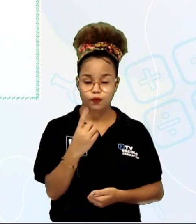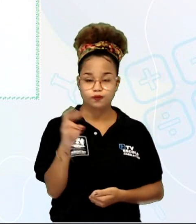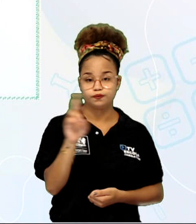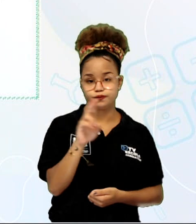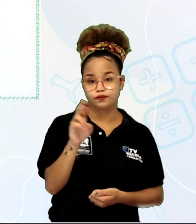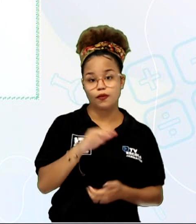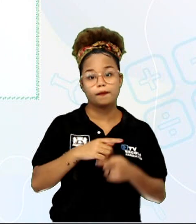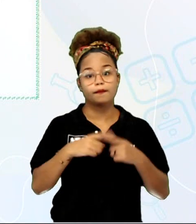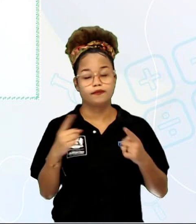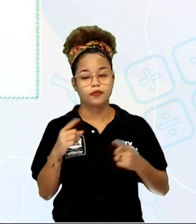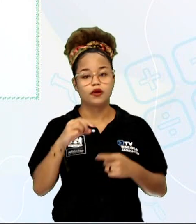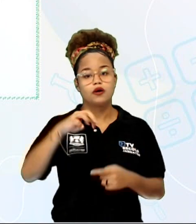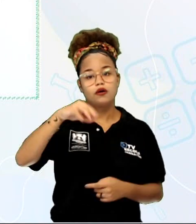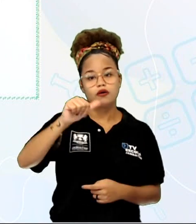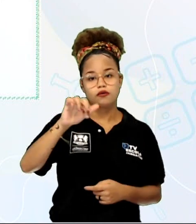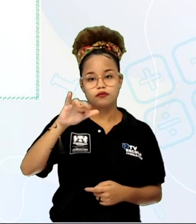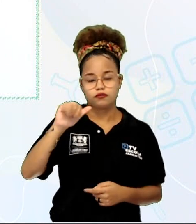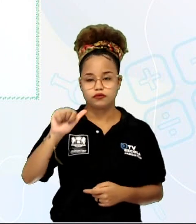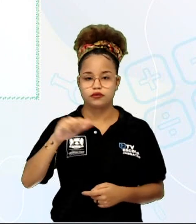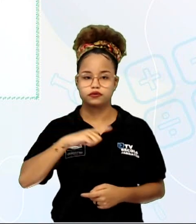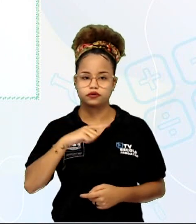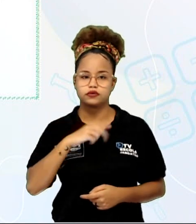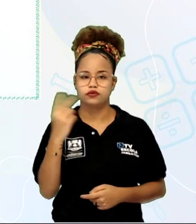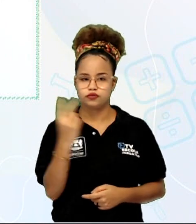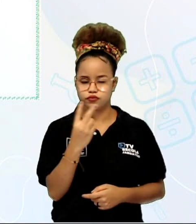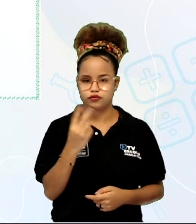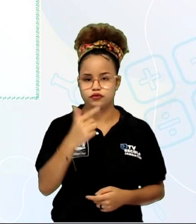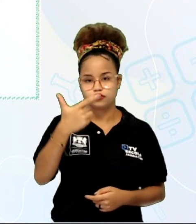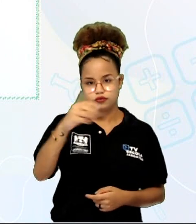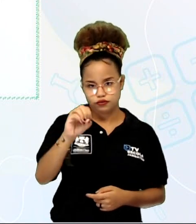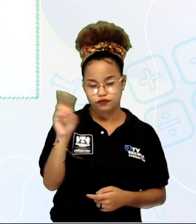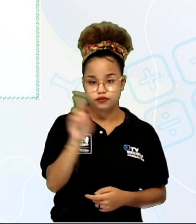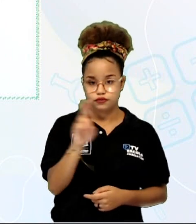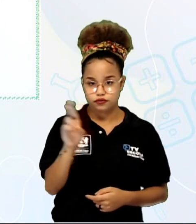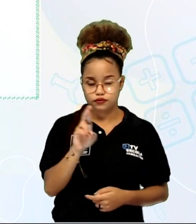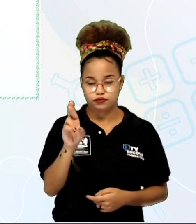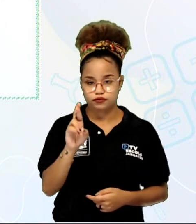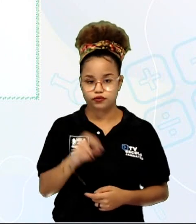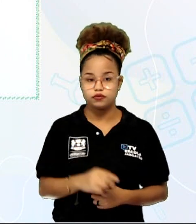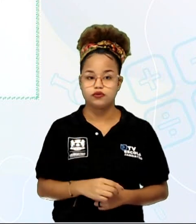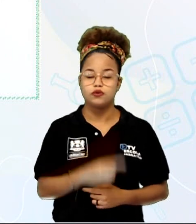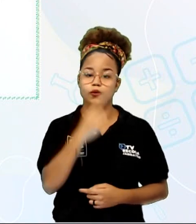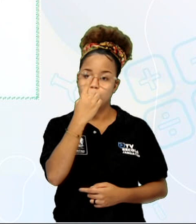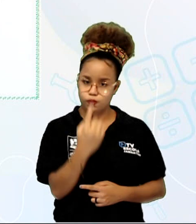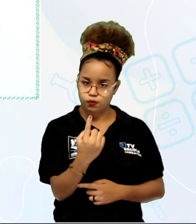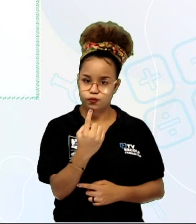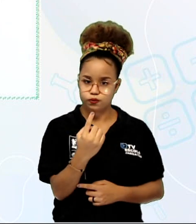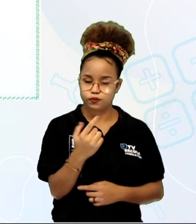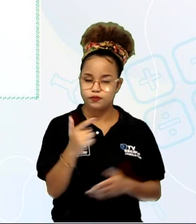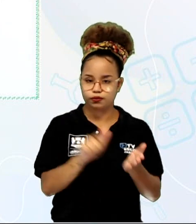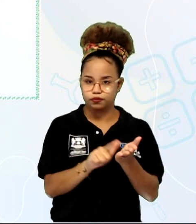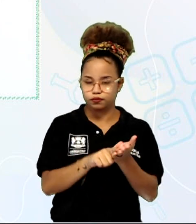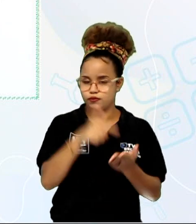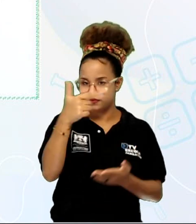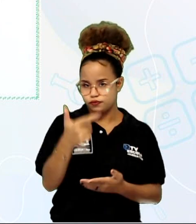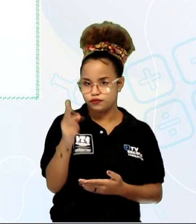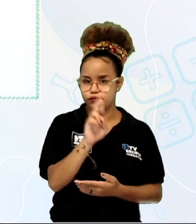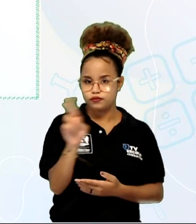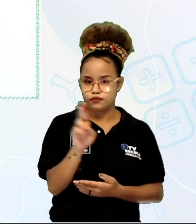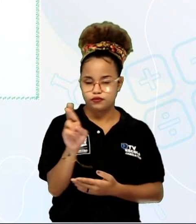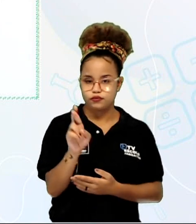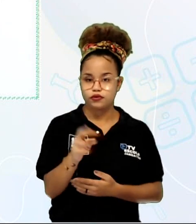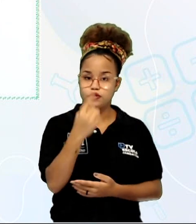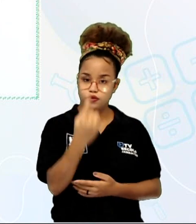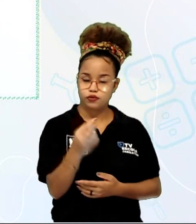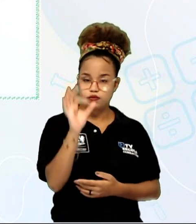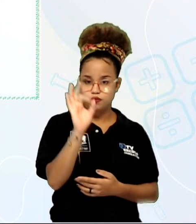Maria tem duas cédulas de R$ 20, uma cédula de R$ 2 e